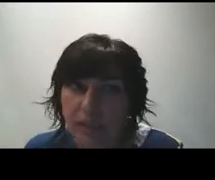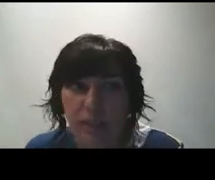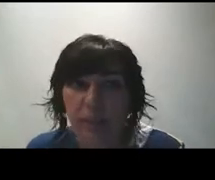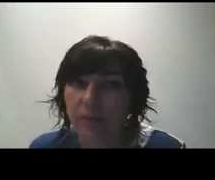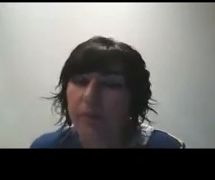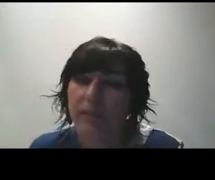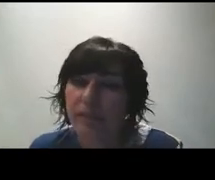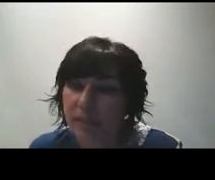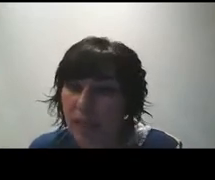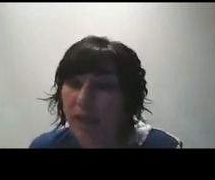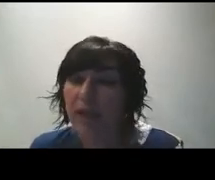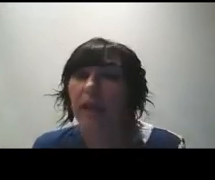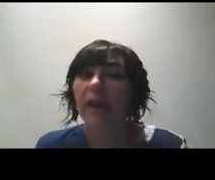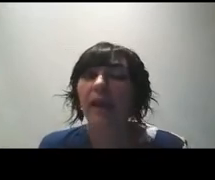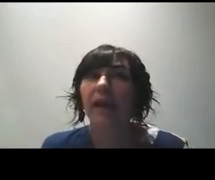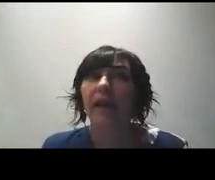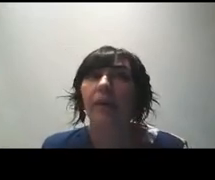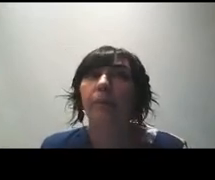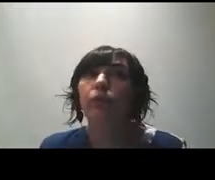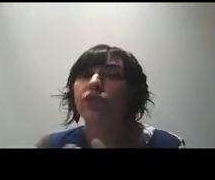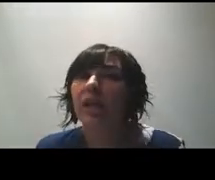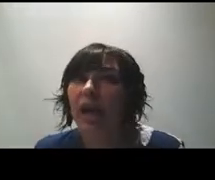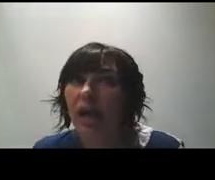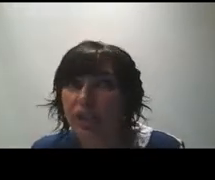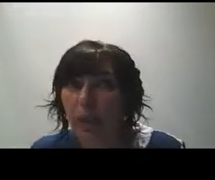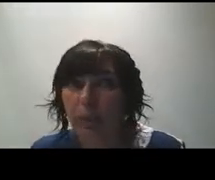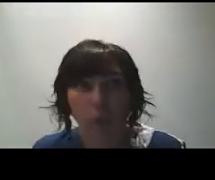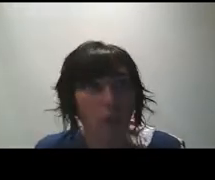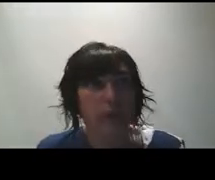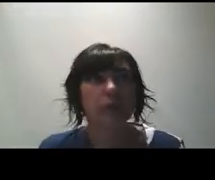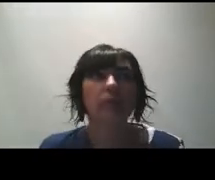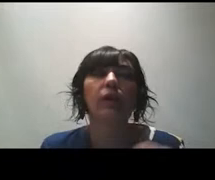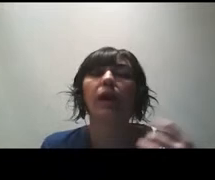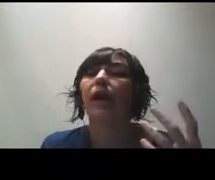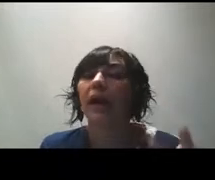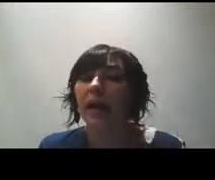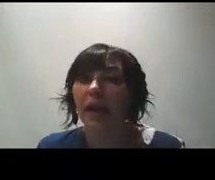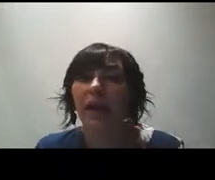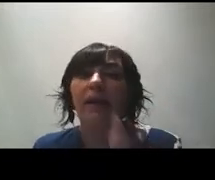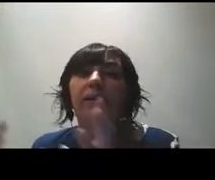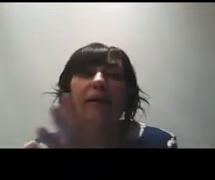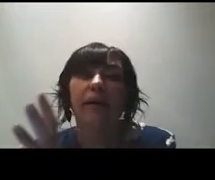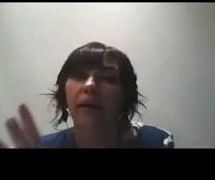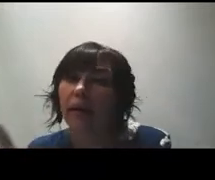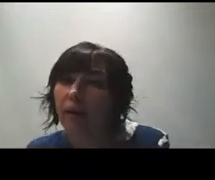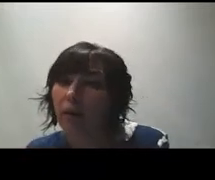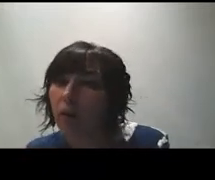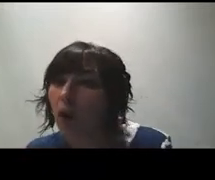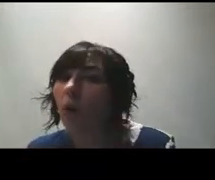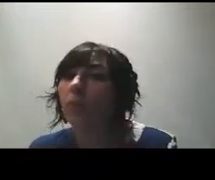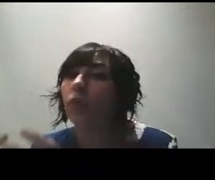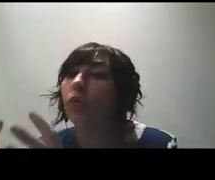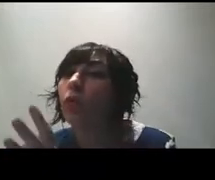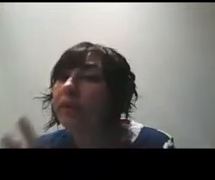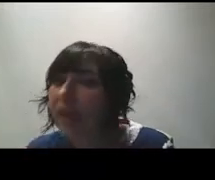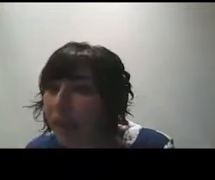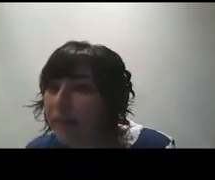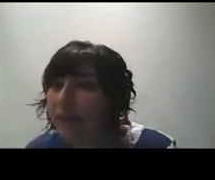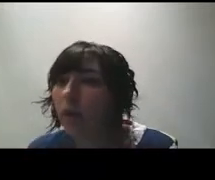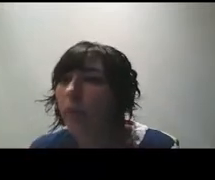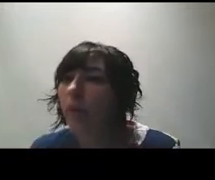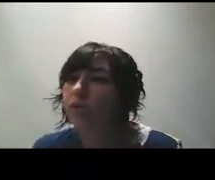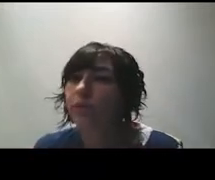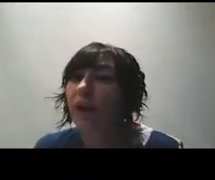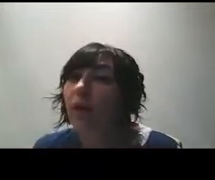do que que você também vai precisar buscar de apoio é como